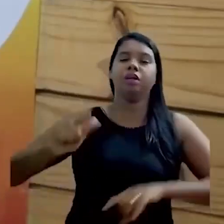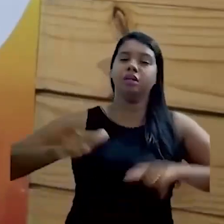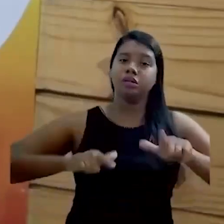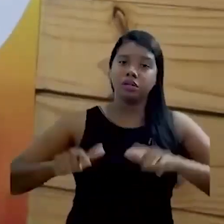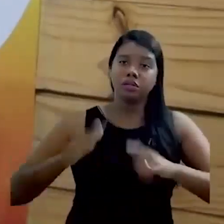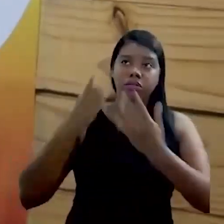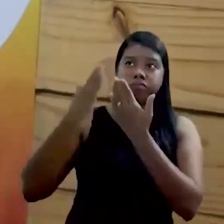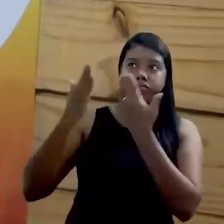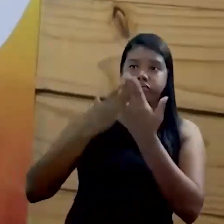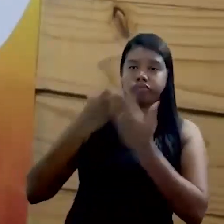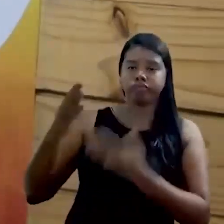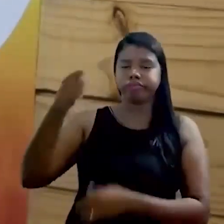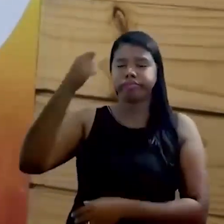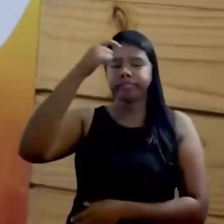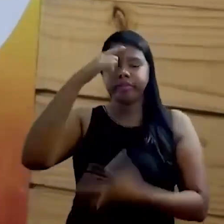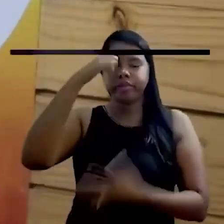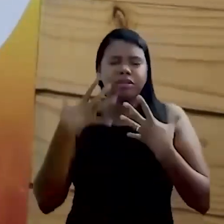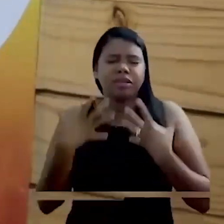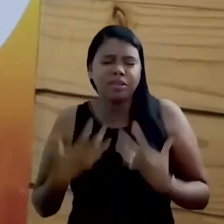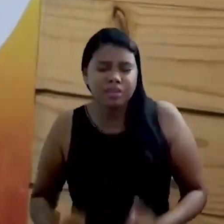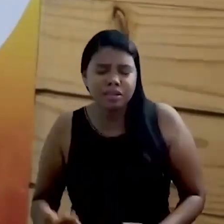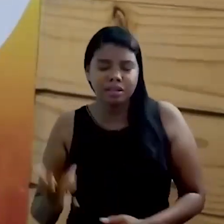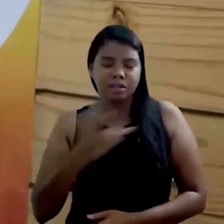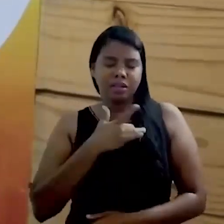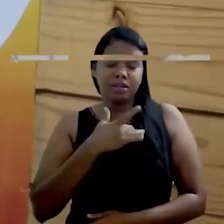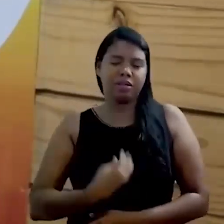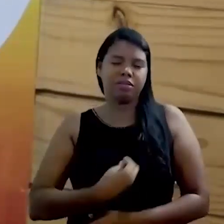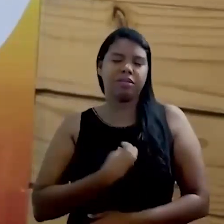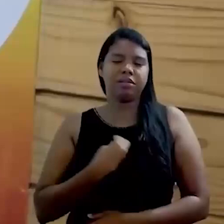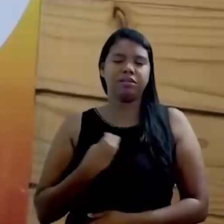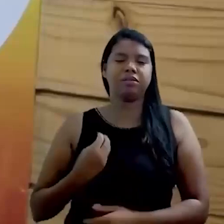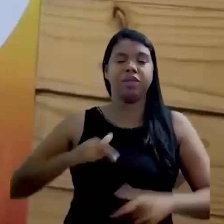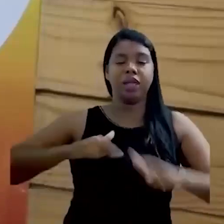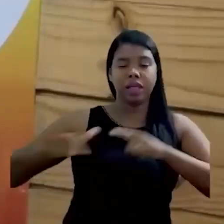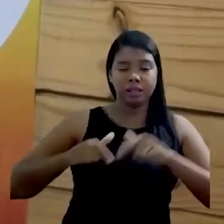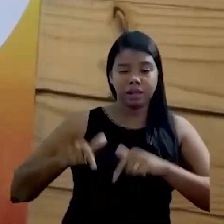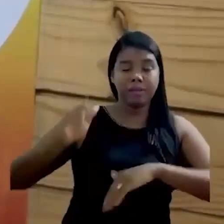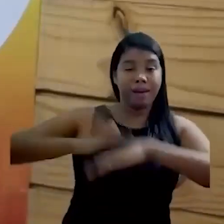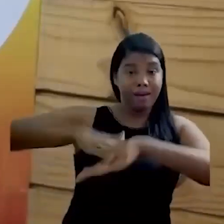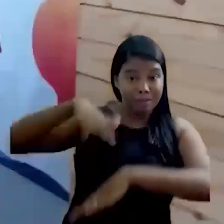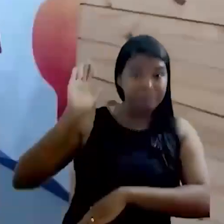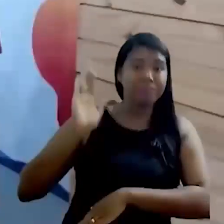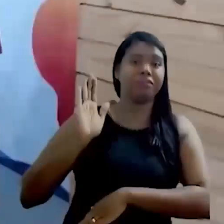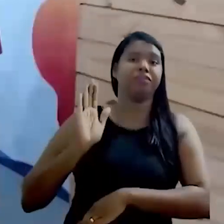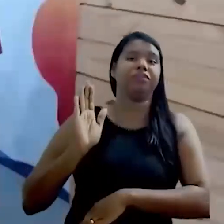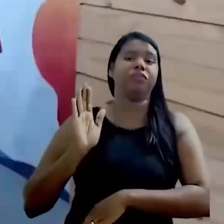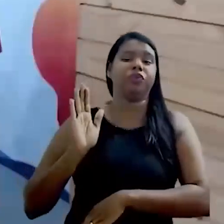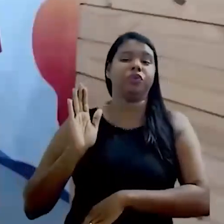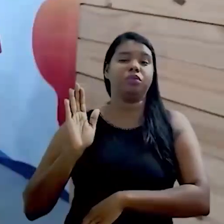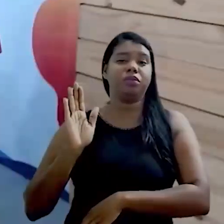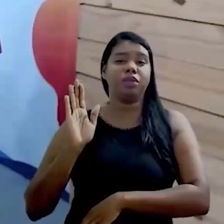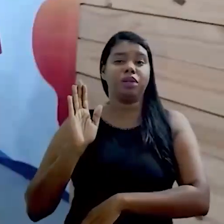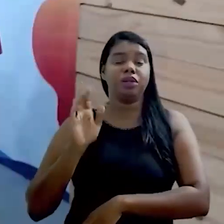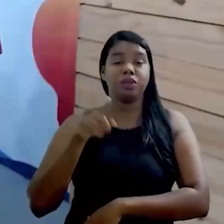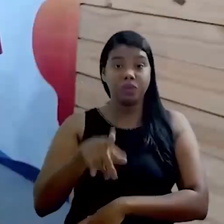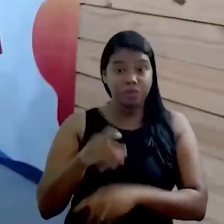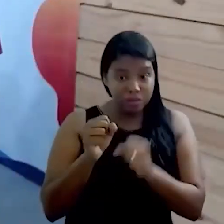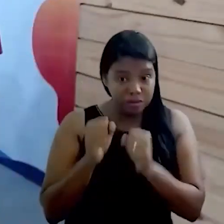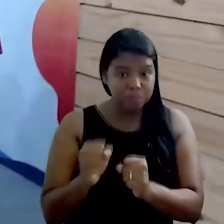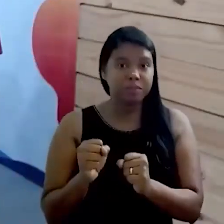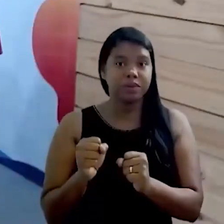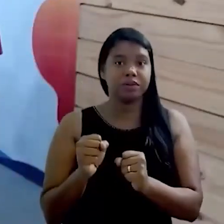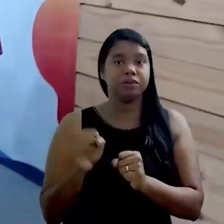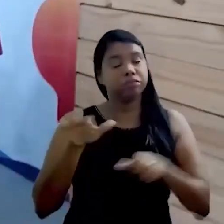trabalhar até o limite, não até o limite, mais que o limite. Mais que o limite, é exaustante, sabe? É ultrapassar os